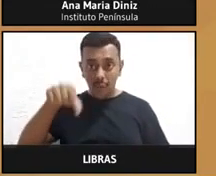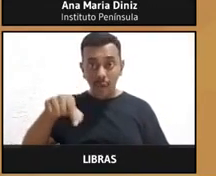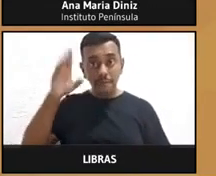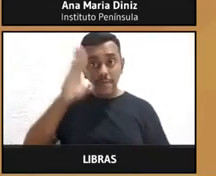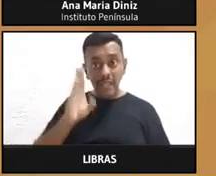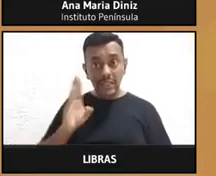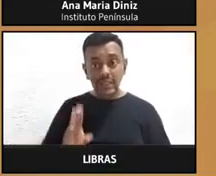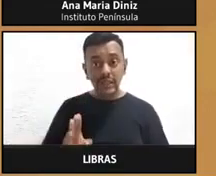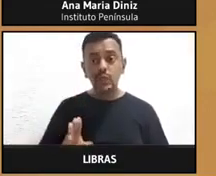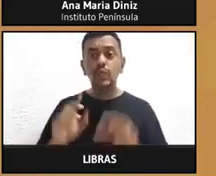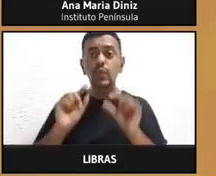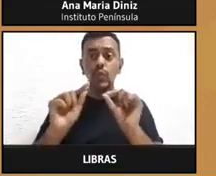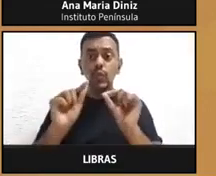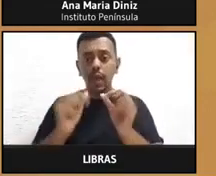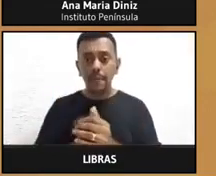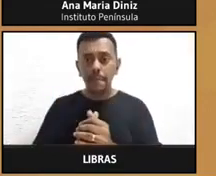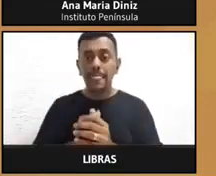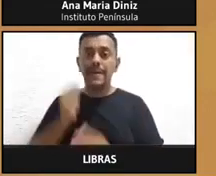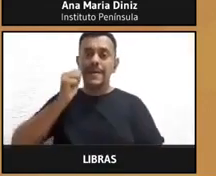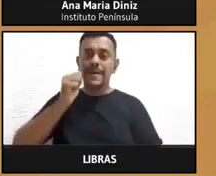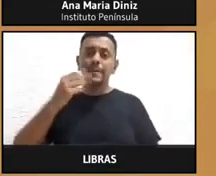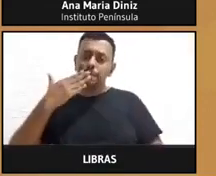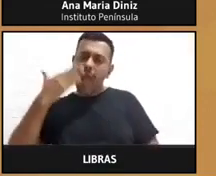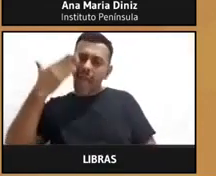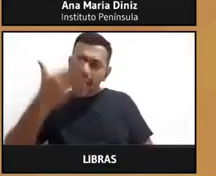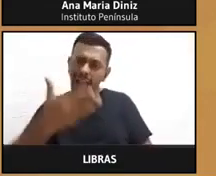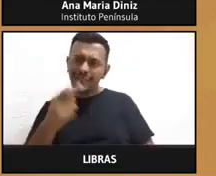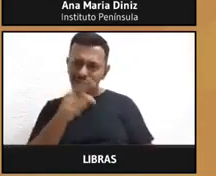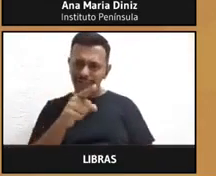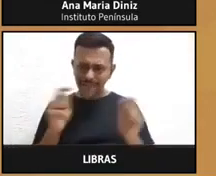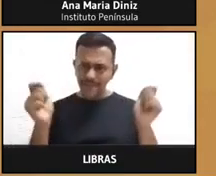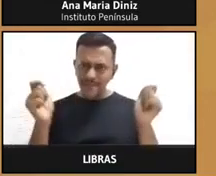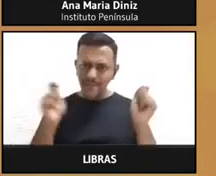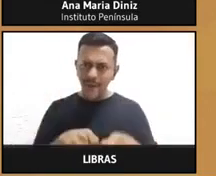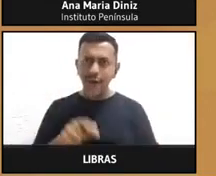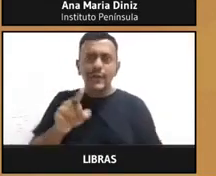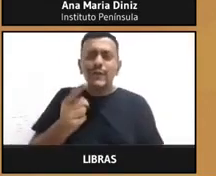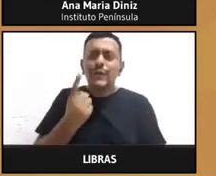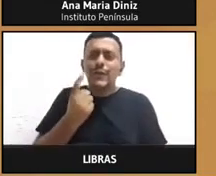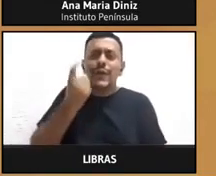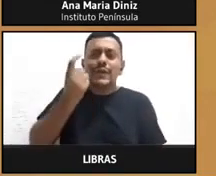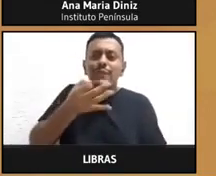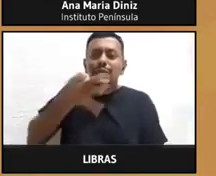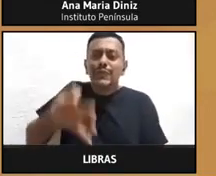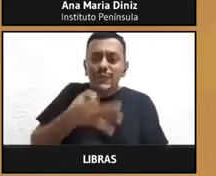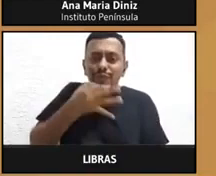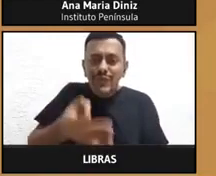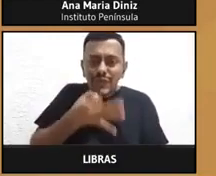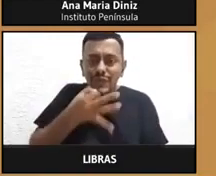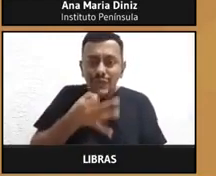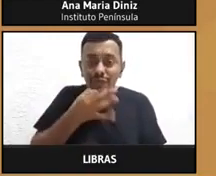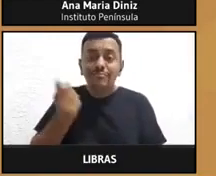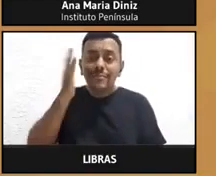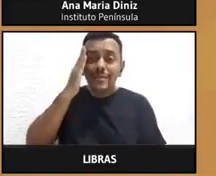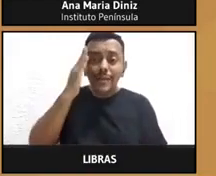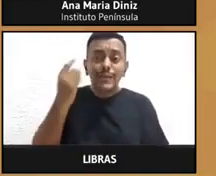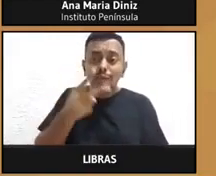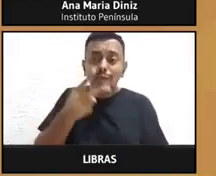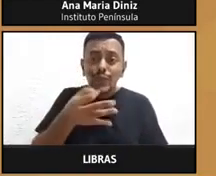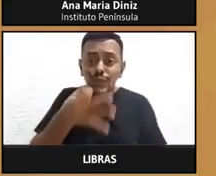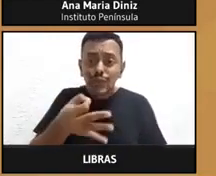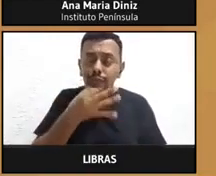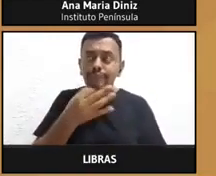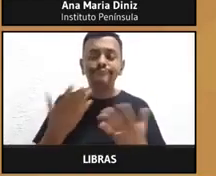pede se o senhor poderia nos dar uma sugestão. Qual seria a coisa